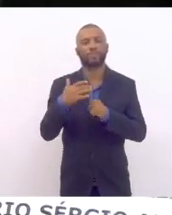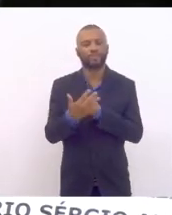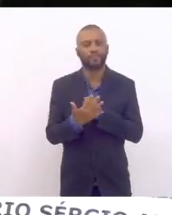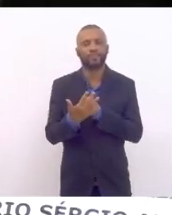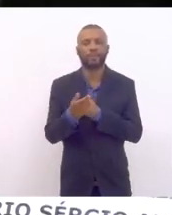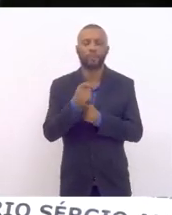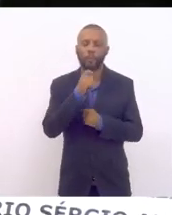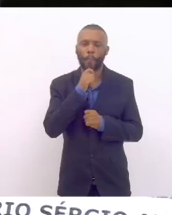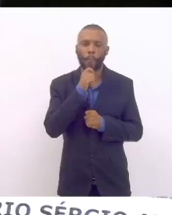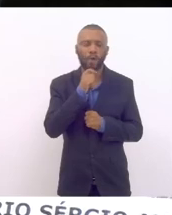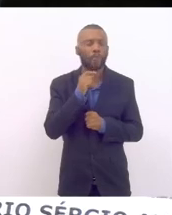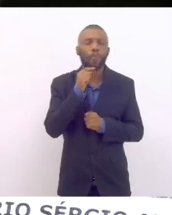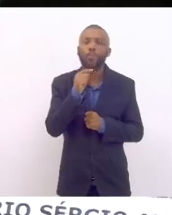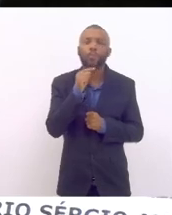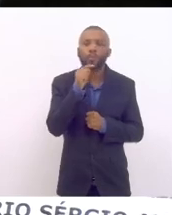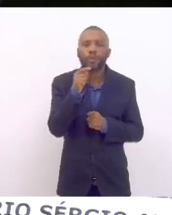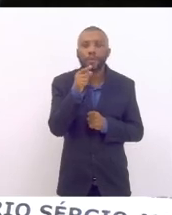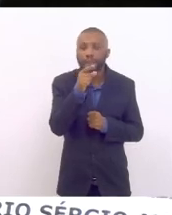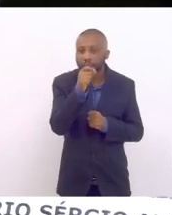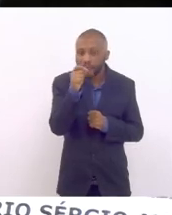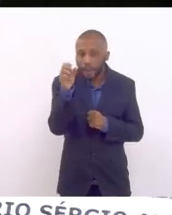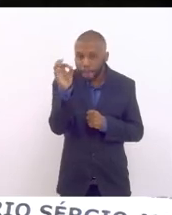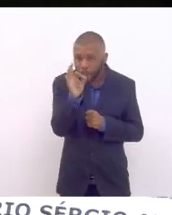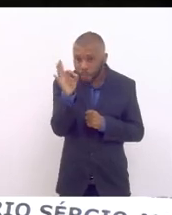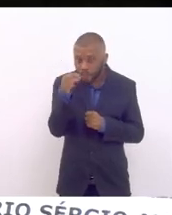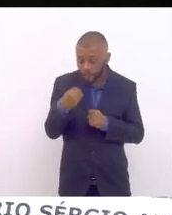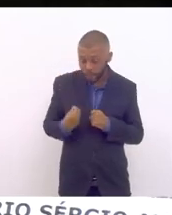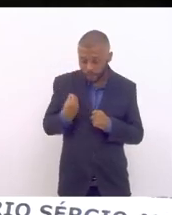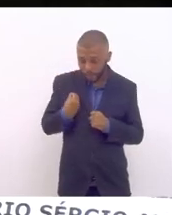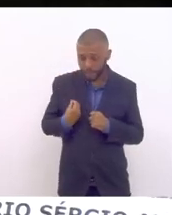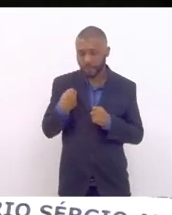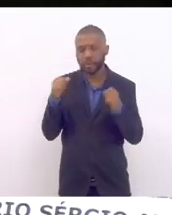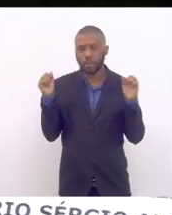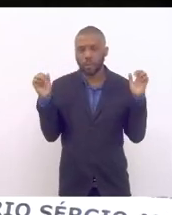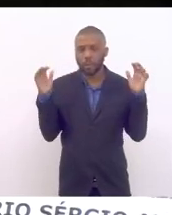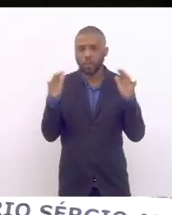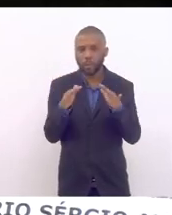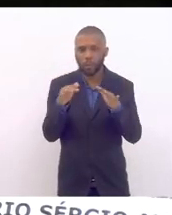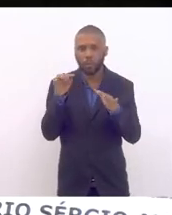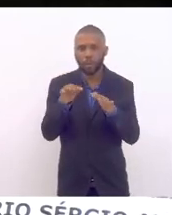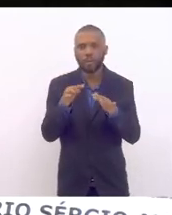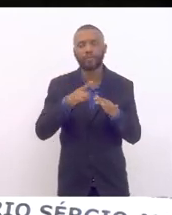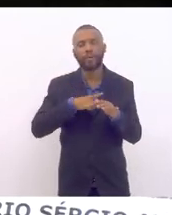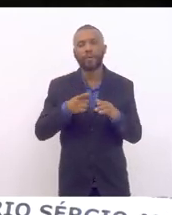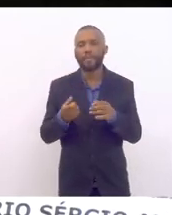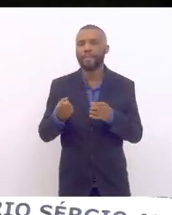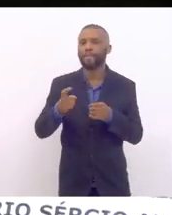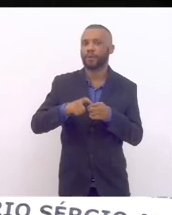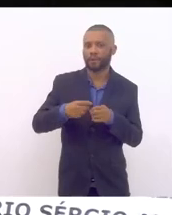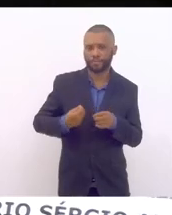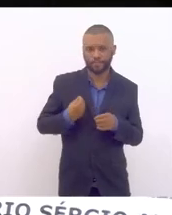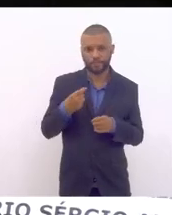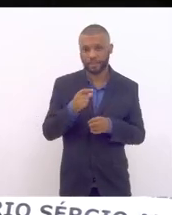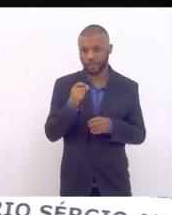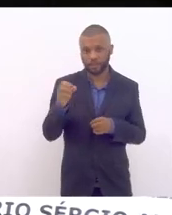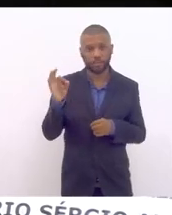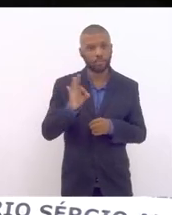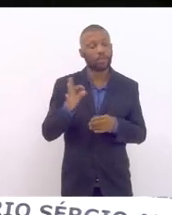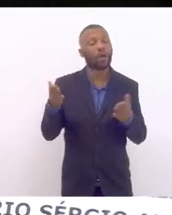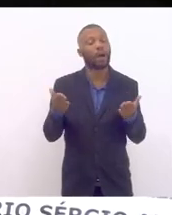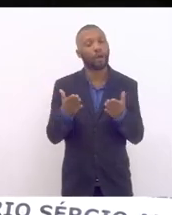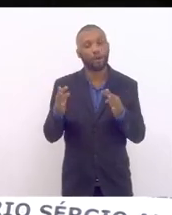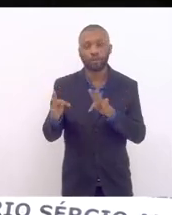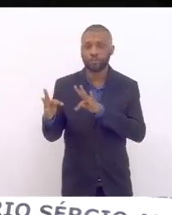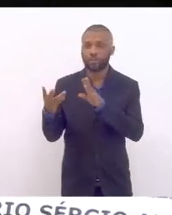não tínhamos pandemia está no cem porcento a presencialidade não tivemos tivemos retorno a presença lidade 100% agora e